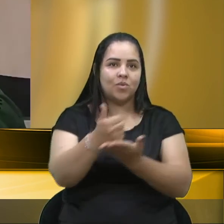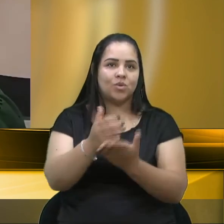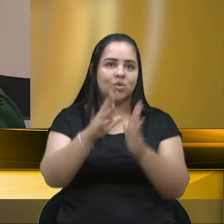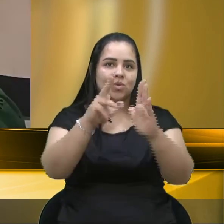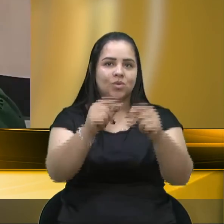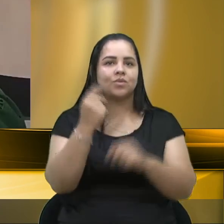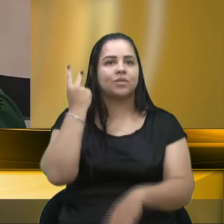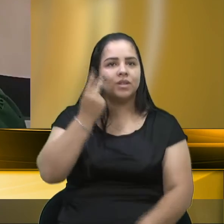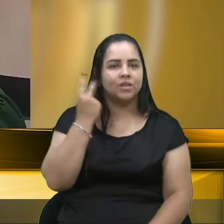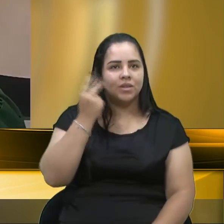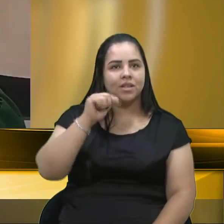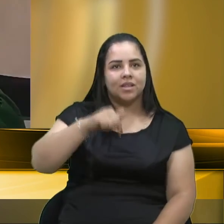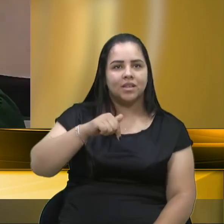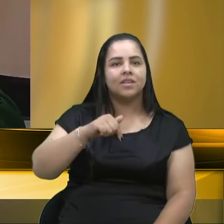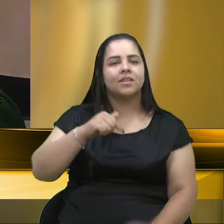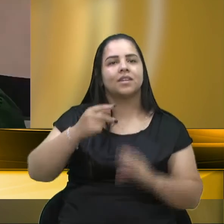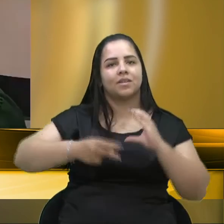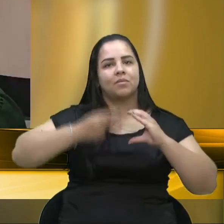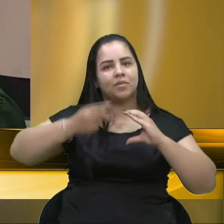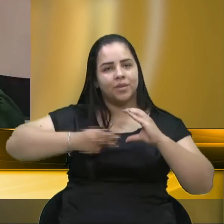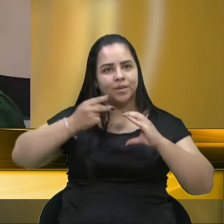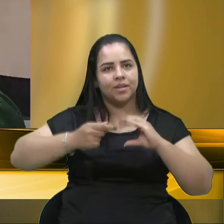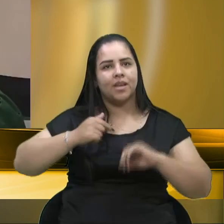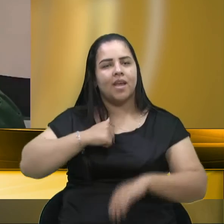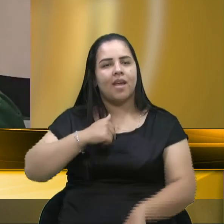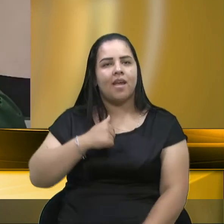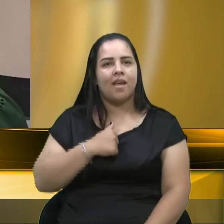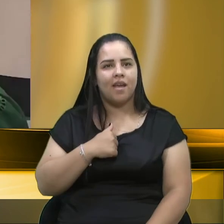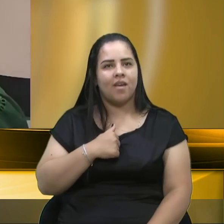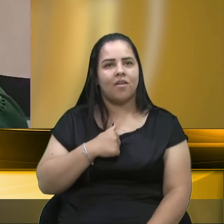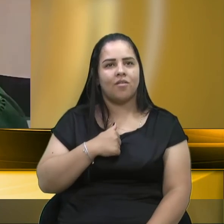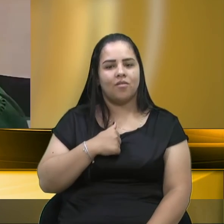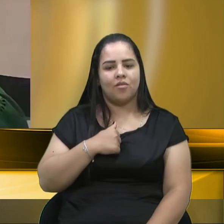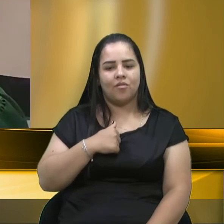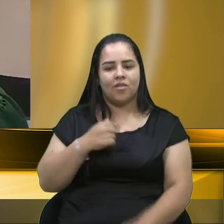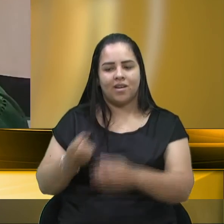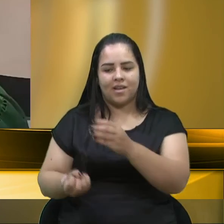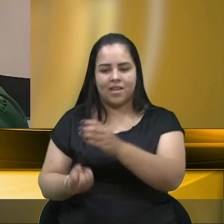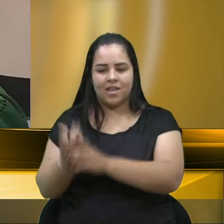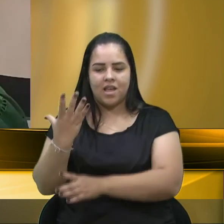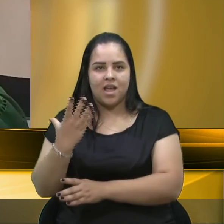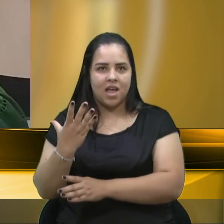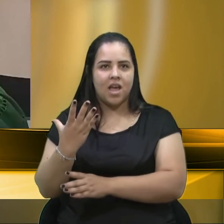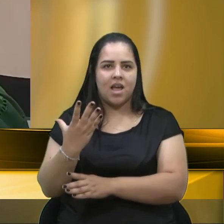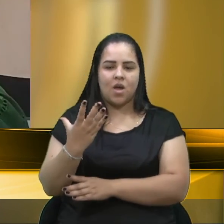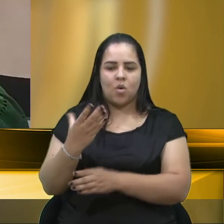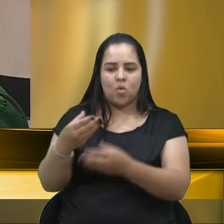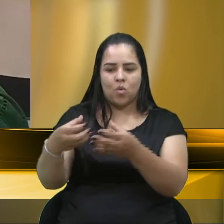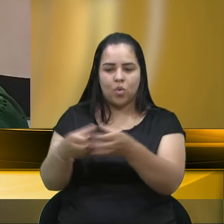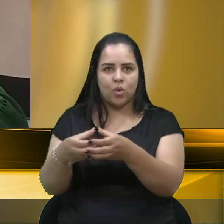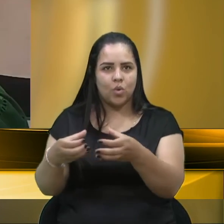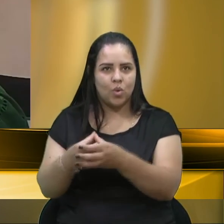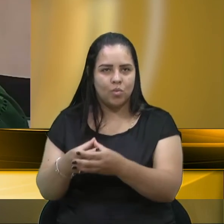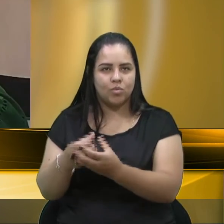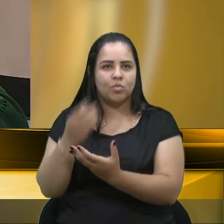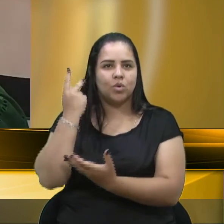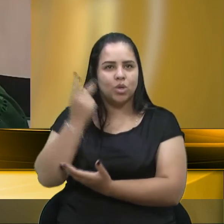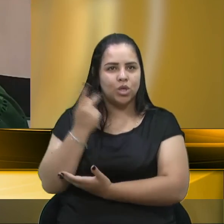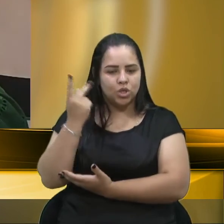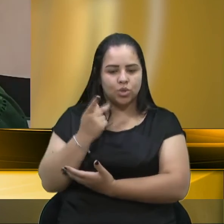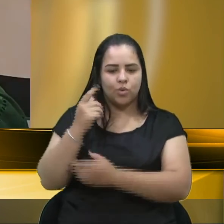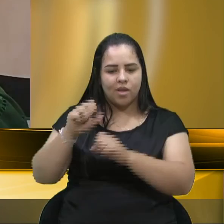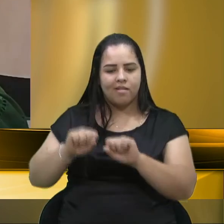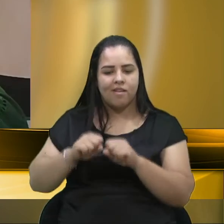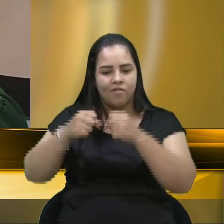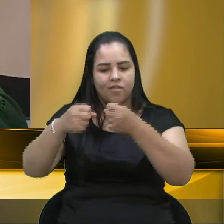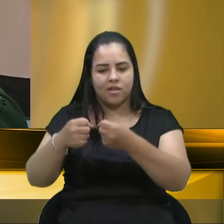vereadores desta casa, de que eu estarei lançando, né, uma frente parlamentar em defesa do autismo e conto com o apoio dos